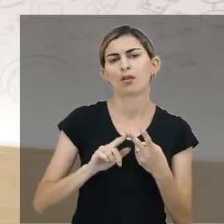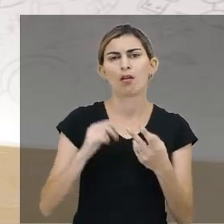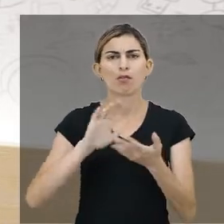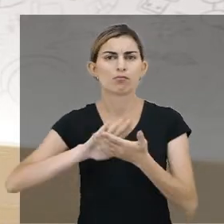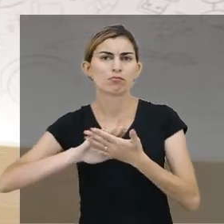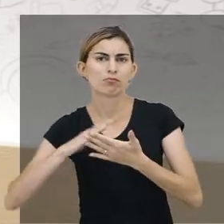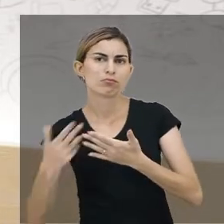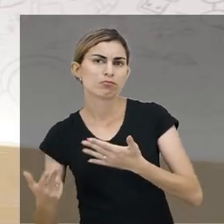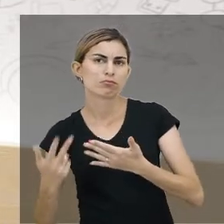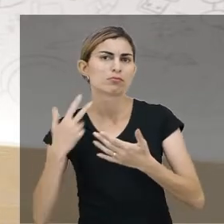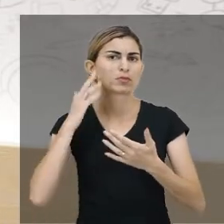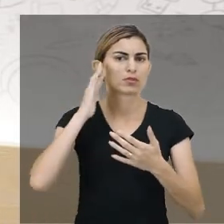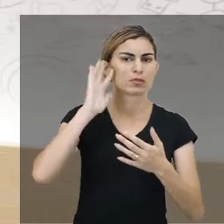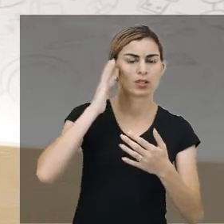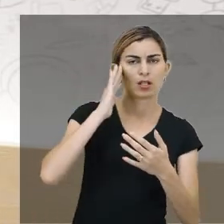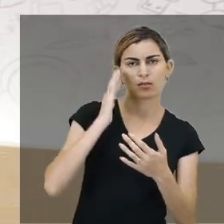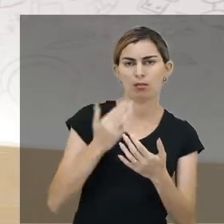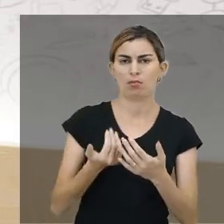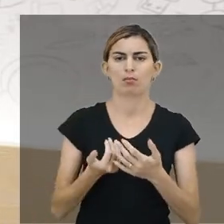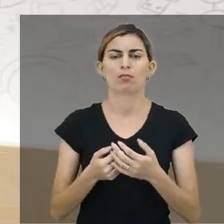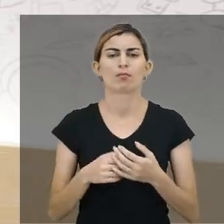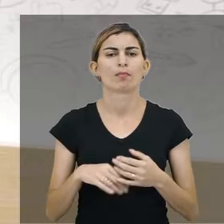e interpretar os seus resultados.